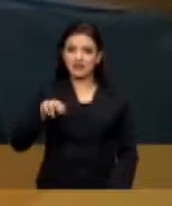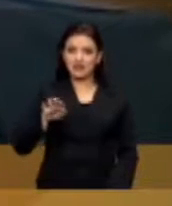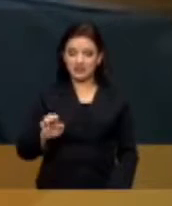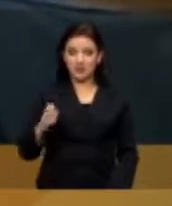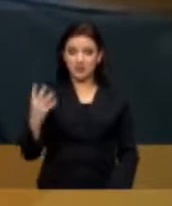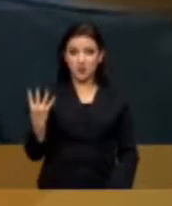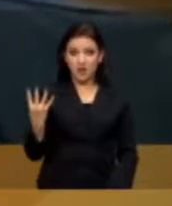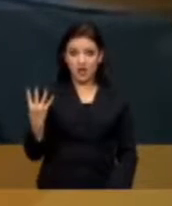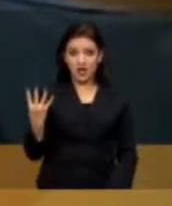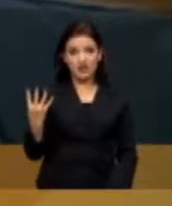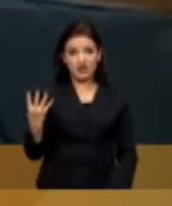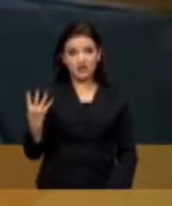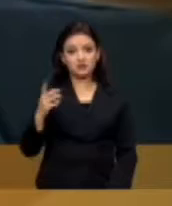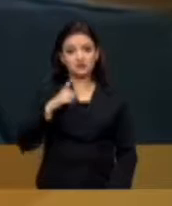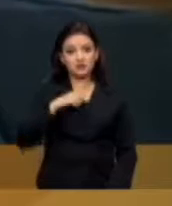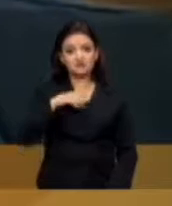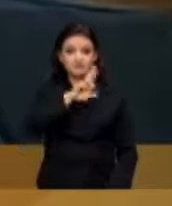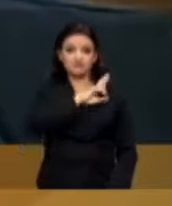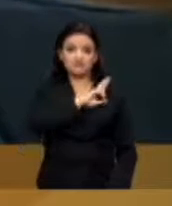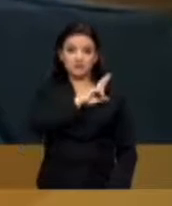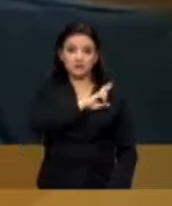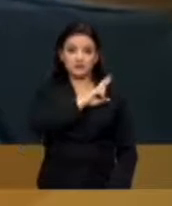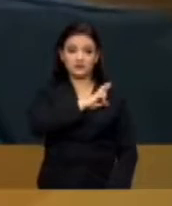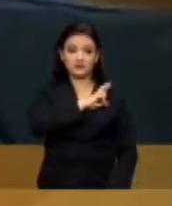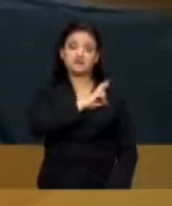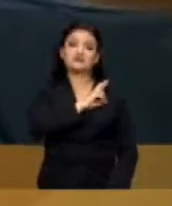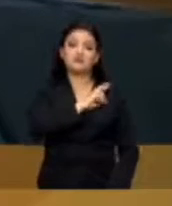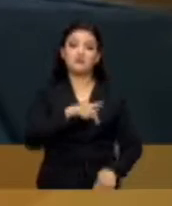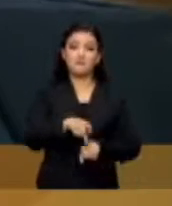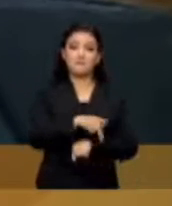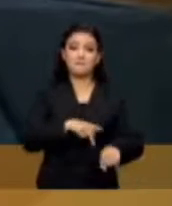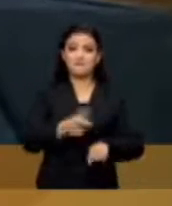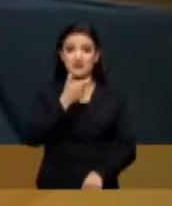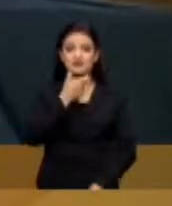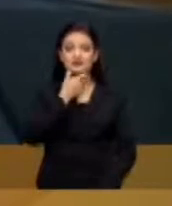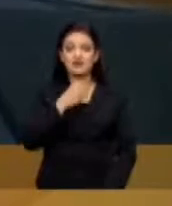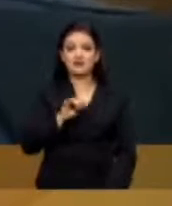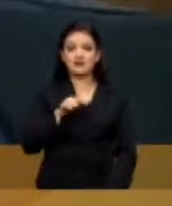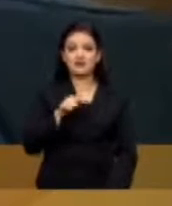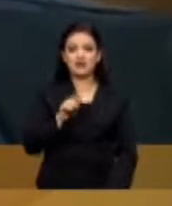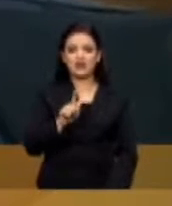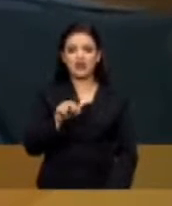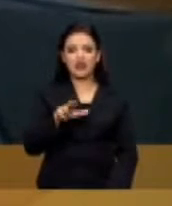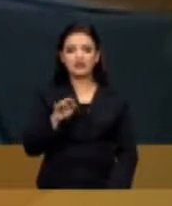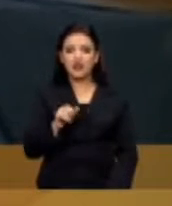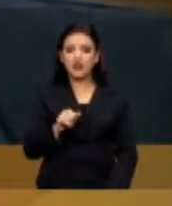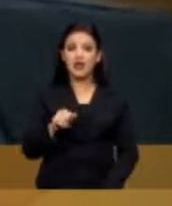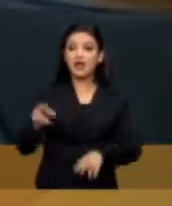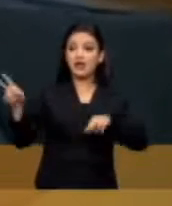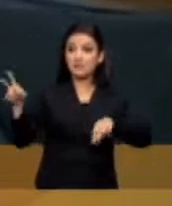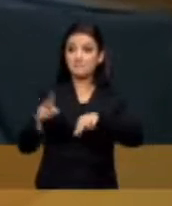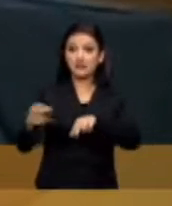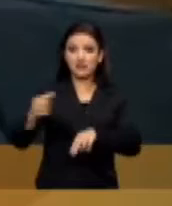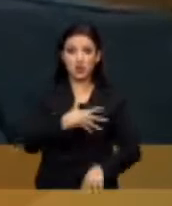dirigia a Inglaterra, prende o príncipe herdeiro, que depois será Henrique V, e